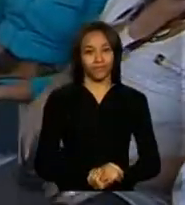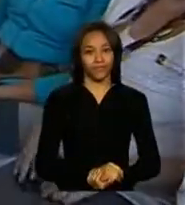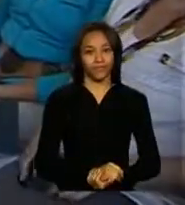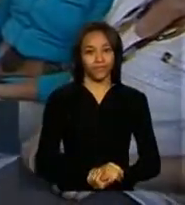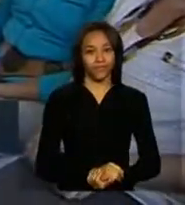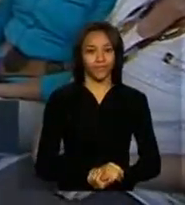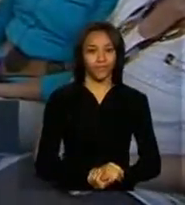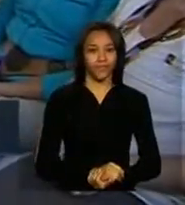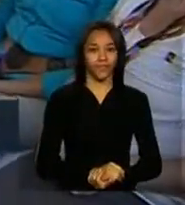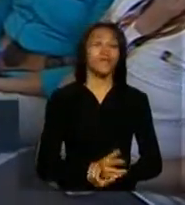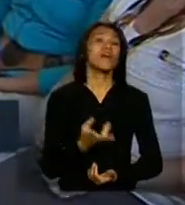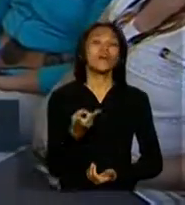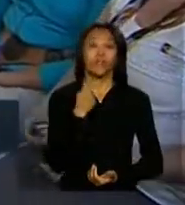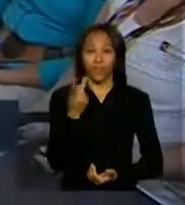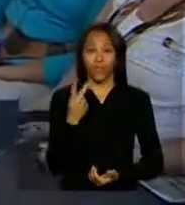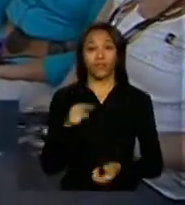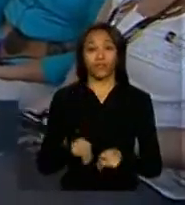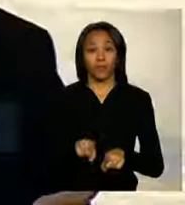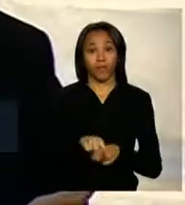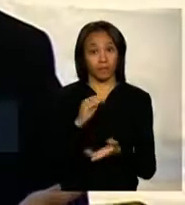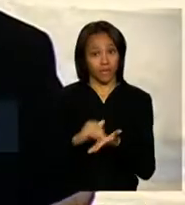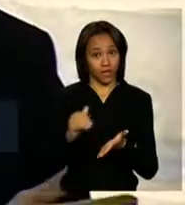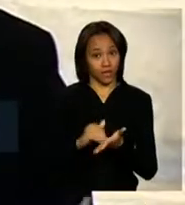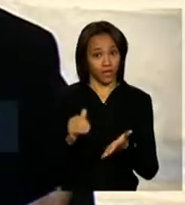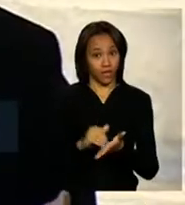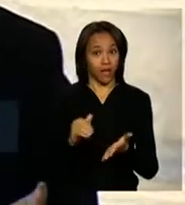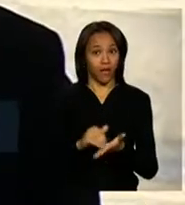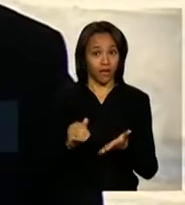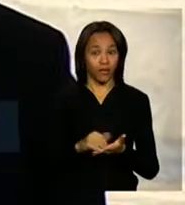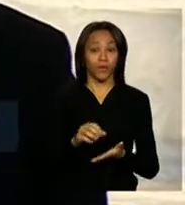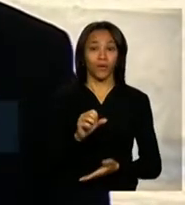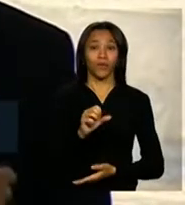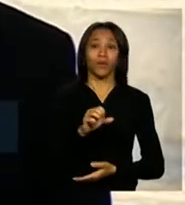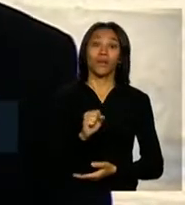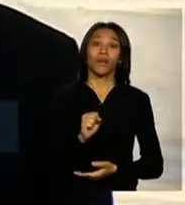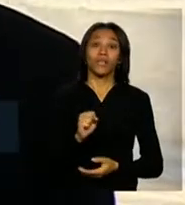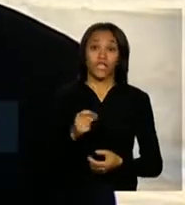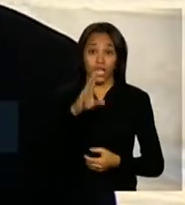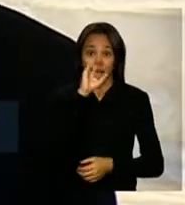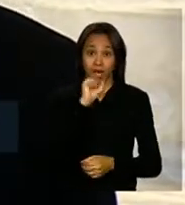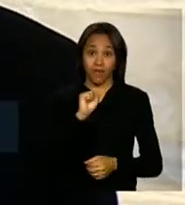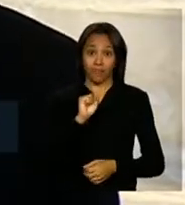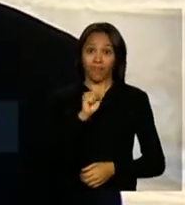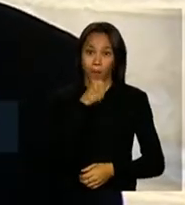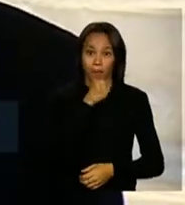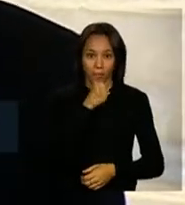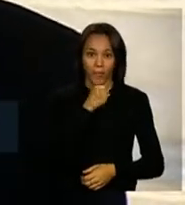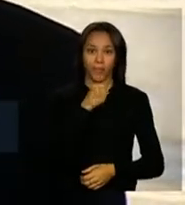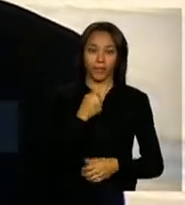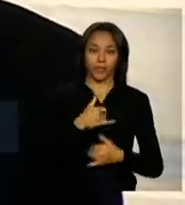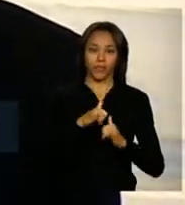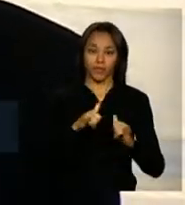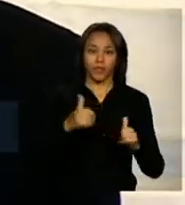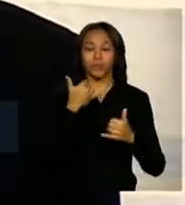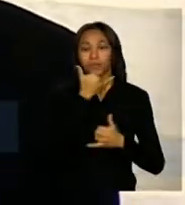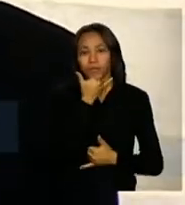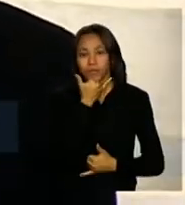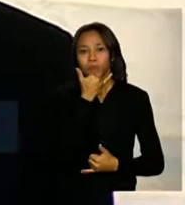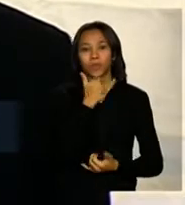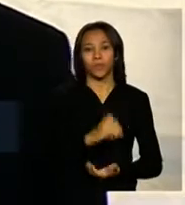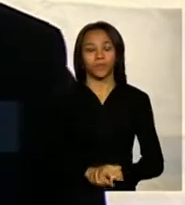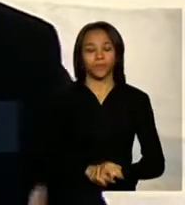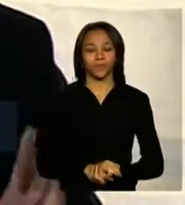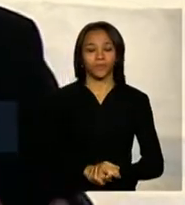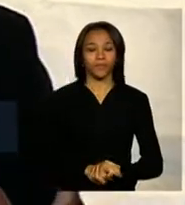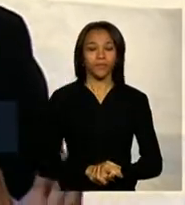eu quero chutar o secretária executivo aqui a nossa chefe cerimonial me perdoe não secretária